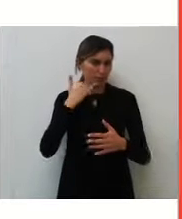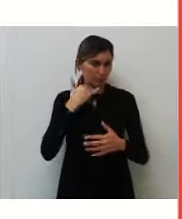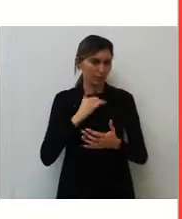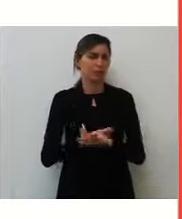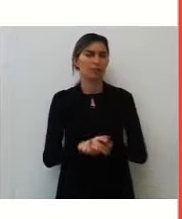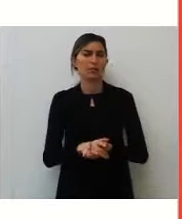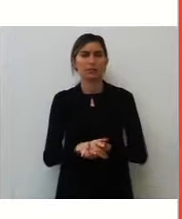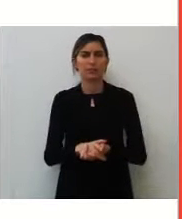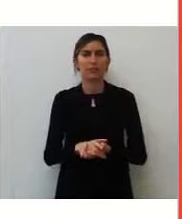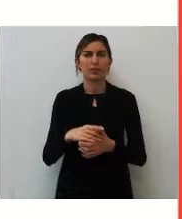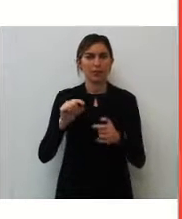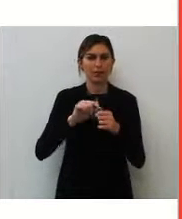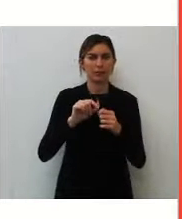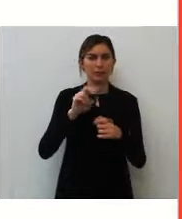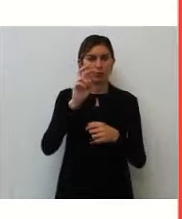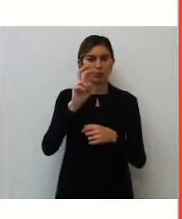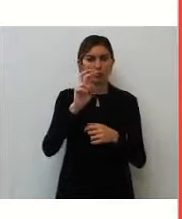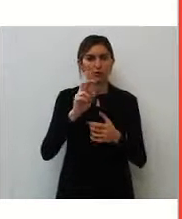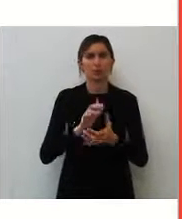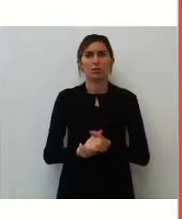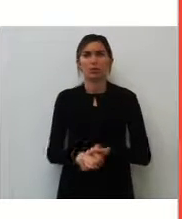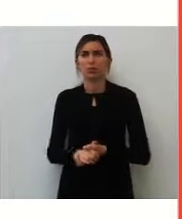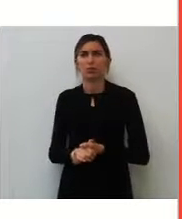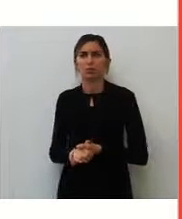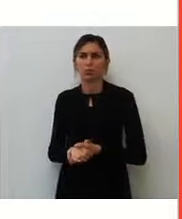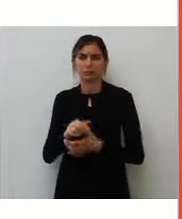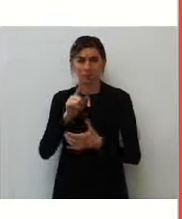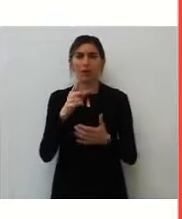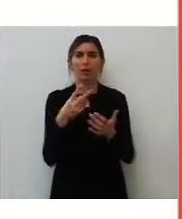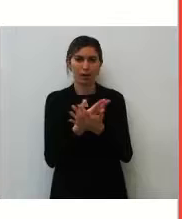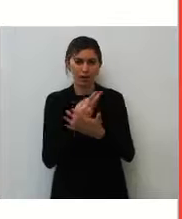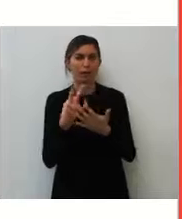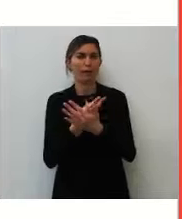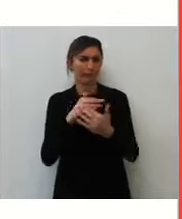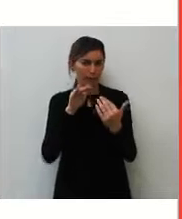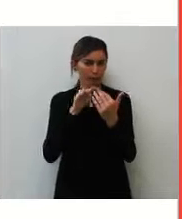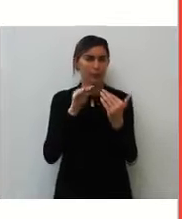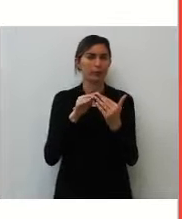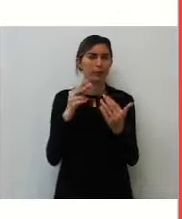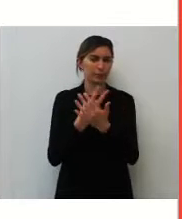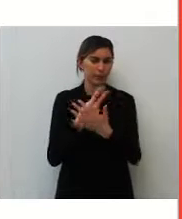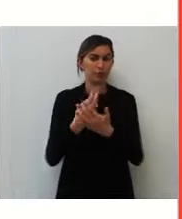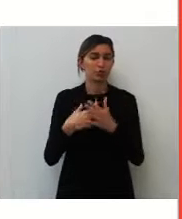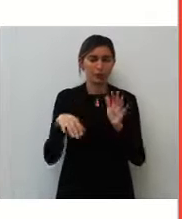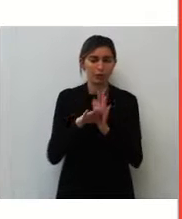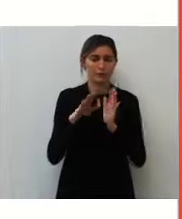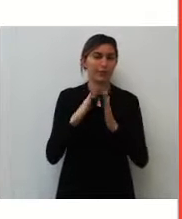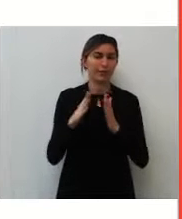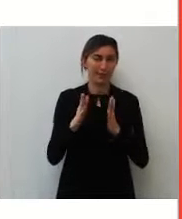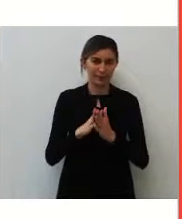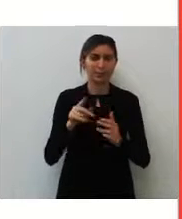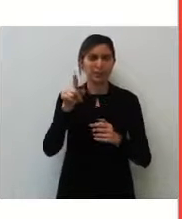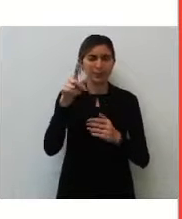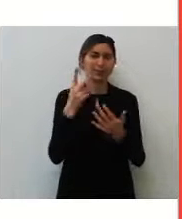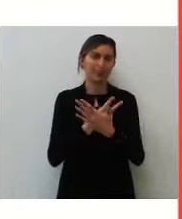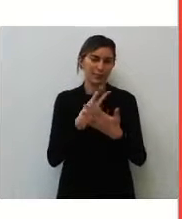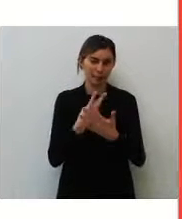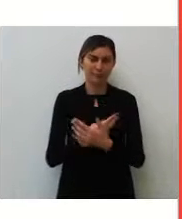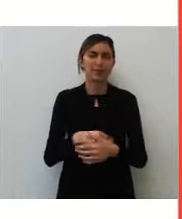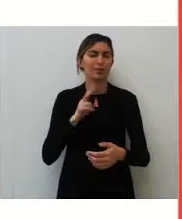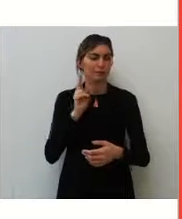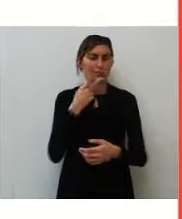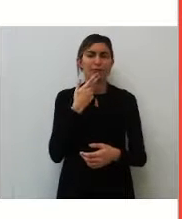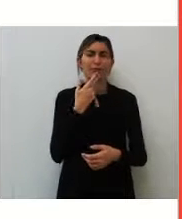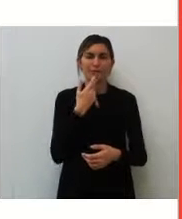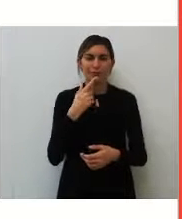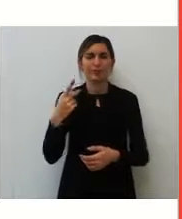celular faz o quinto e ela ela concordância chegar em casa ela me mata mas ela era concordando você já